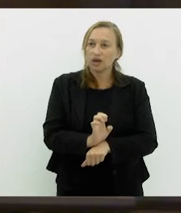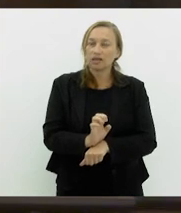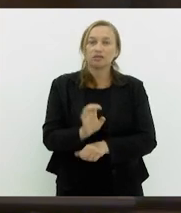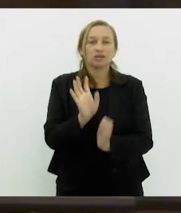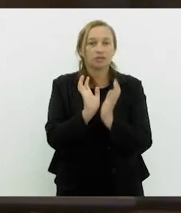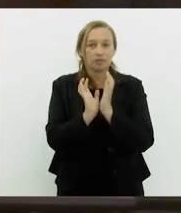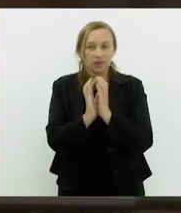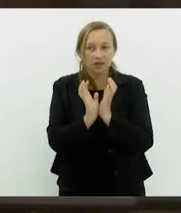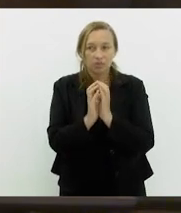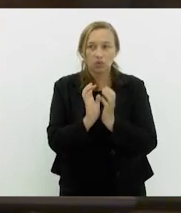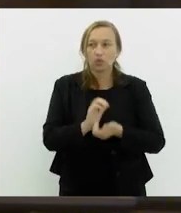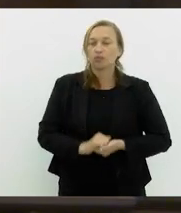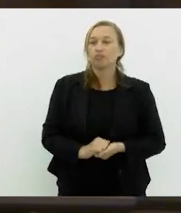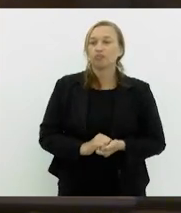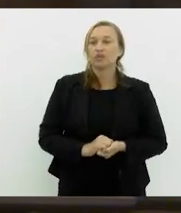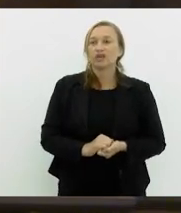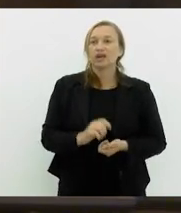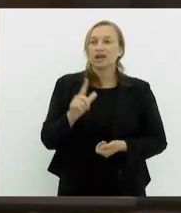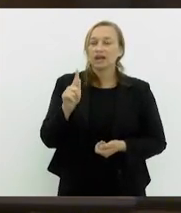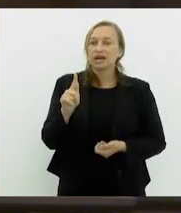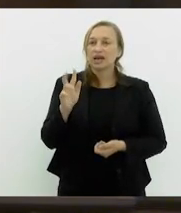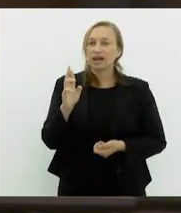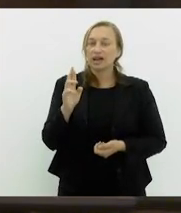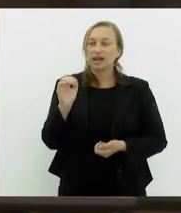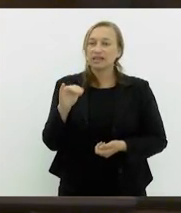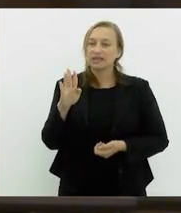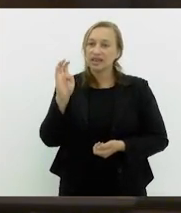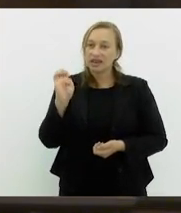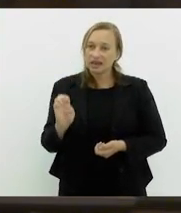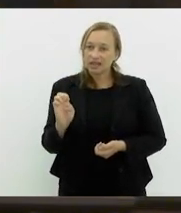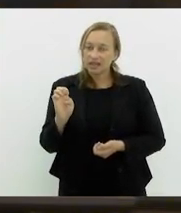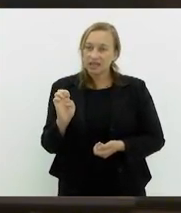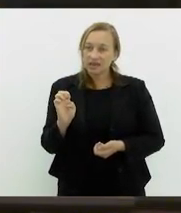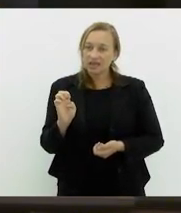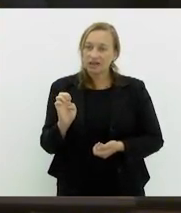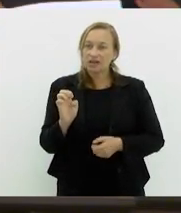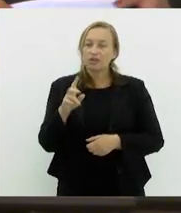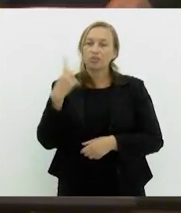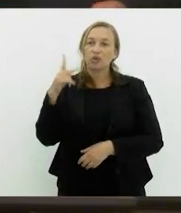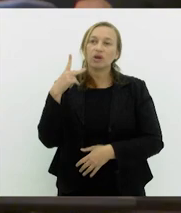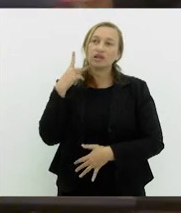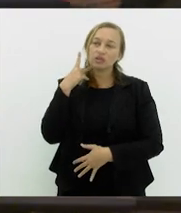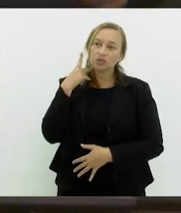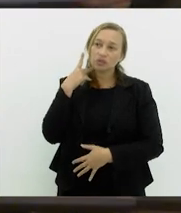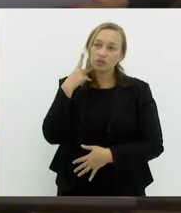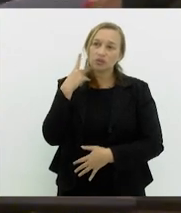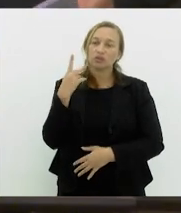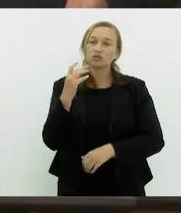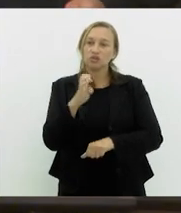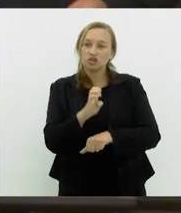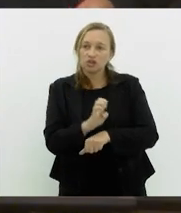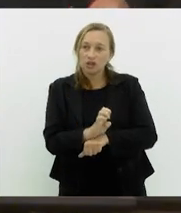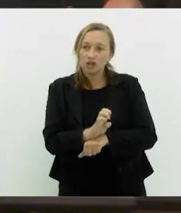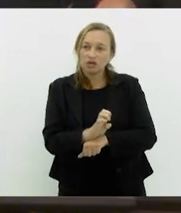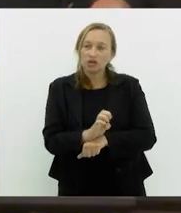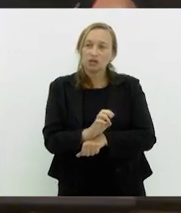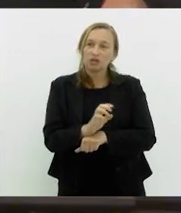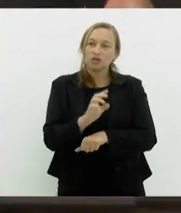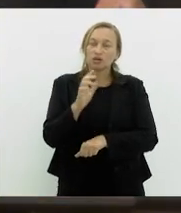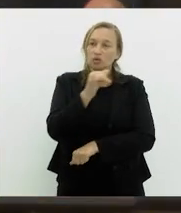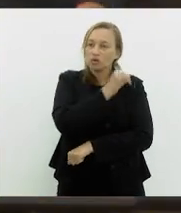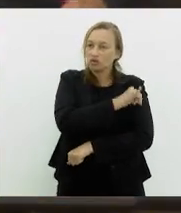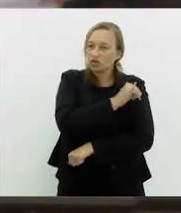Pernambuco. Senhora Graziela Panches Ora, procuradora da Assembleia Legislativa do Estado do Rio de